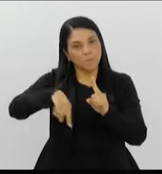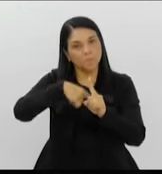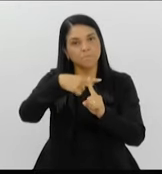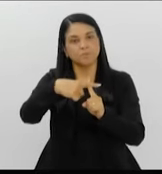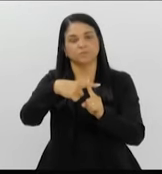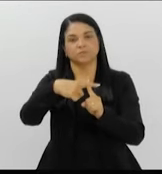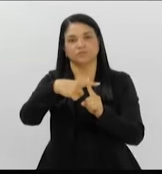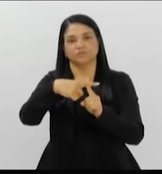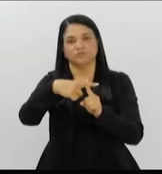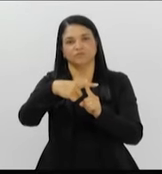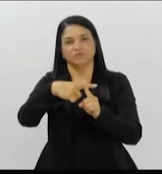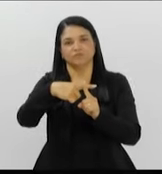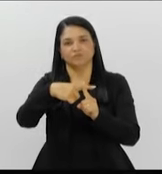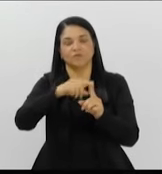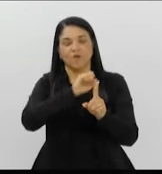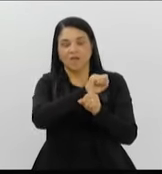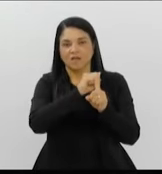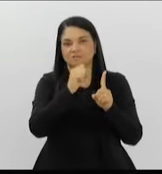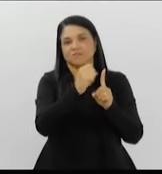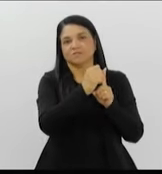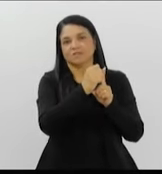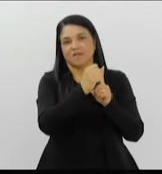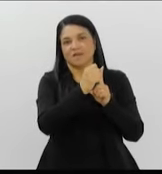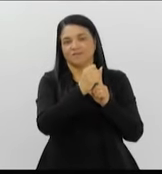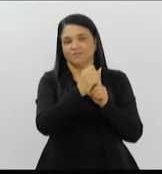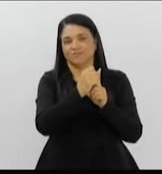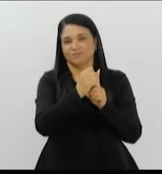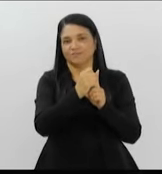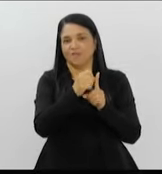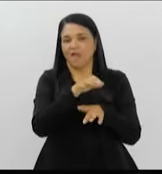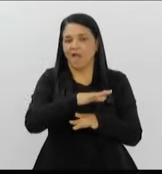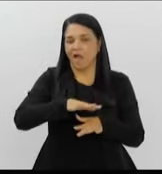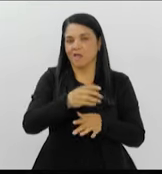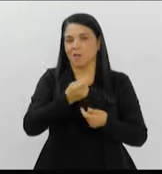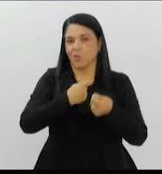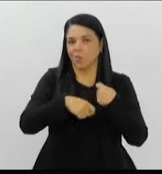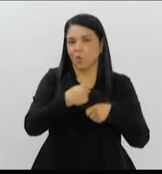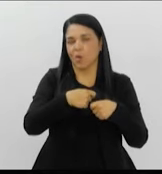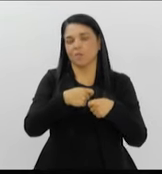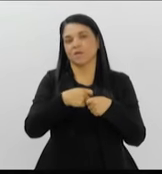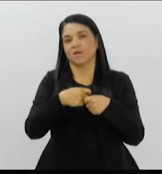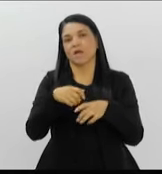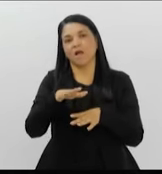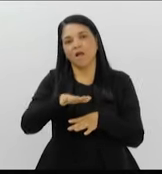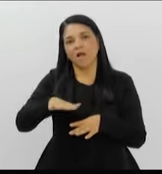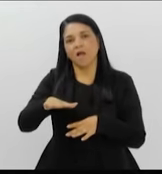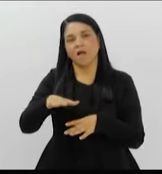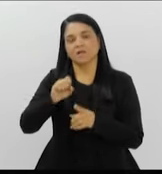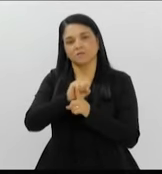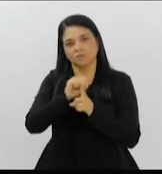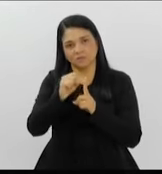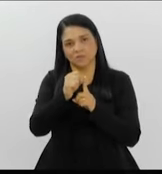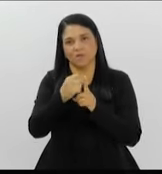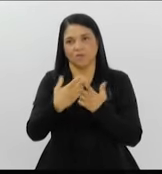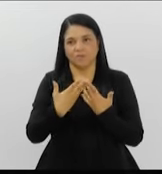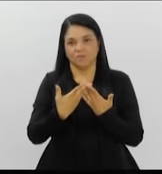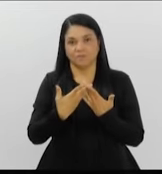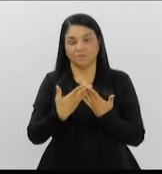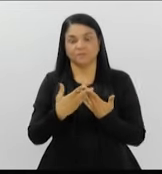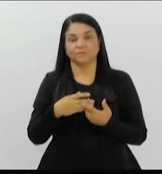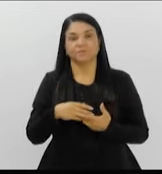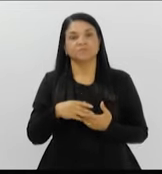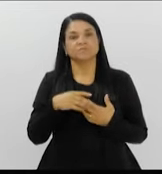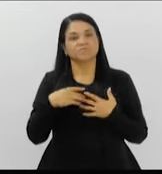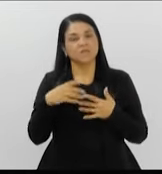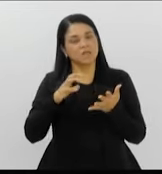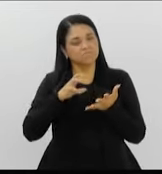positivamente a sociedade, quer seja na área econômica, quer seja na área social. Então, queria fazer